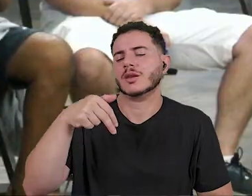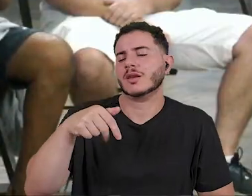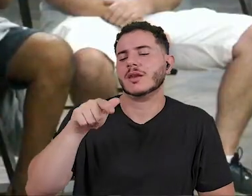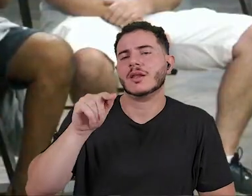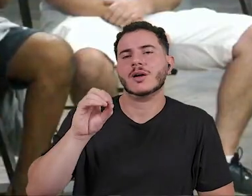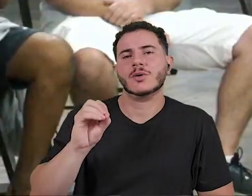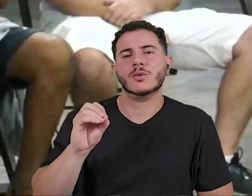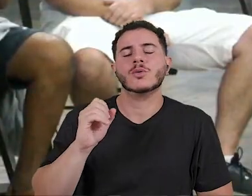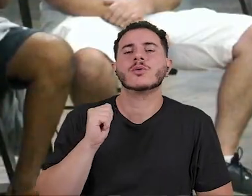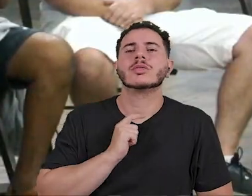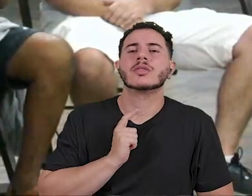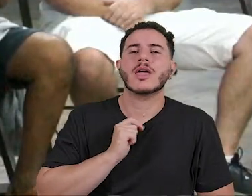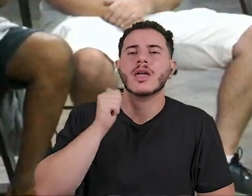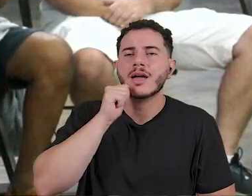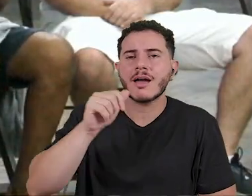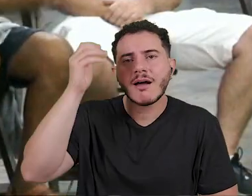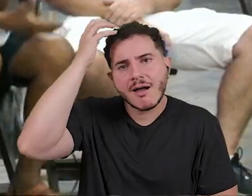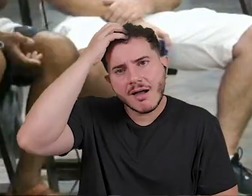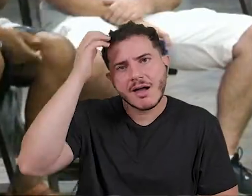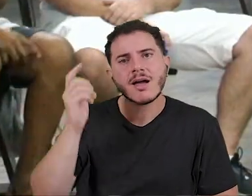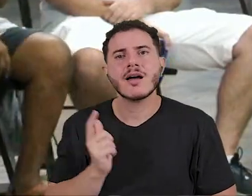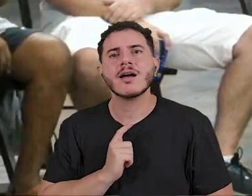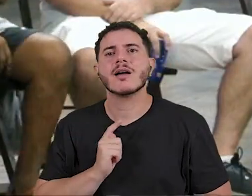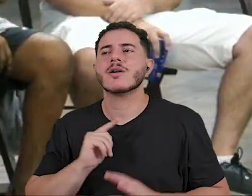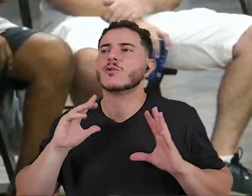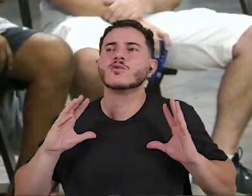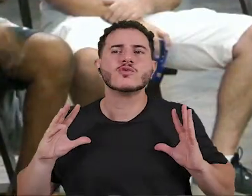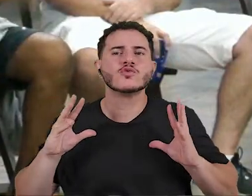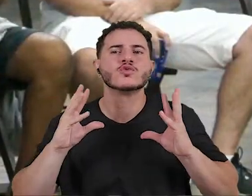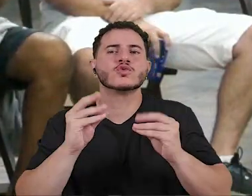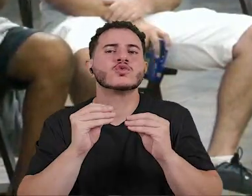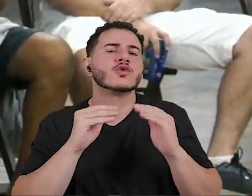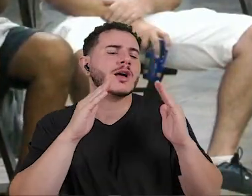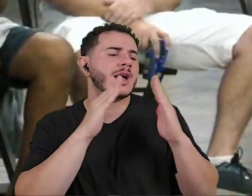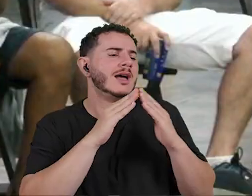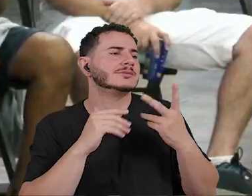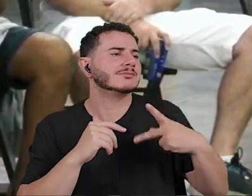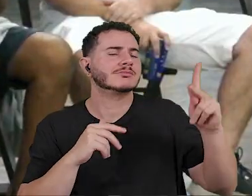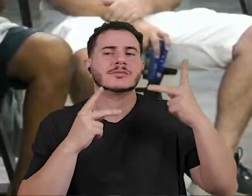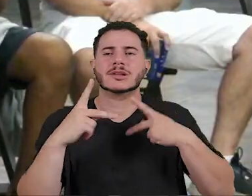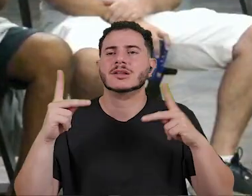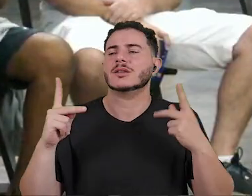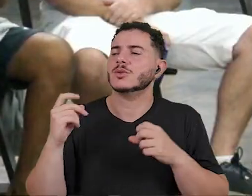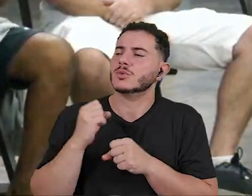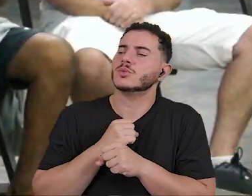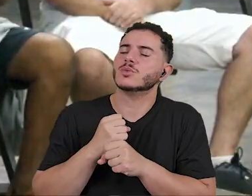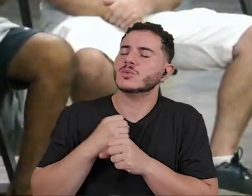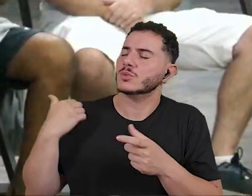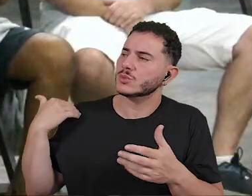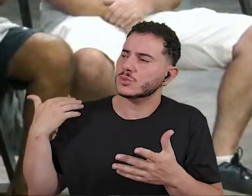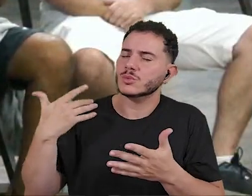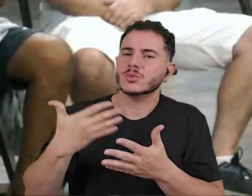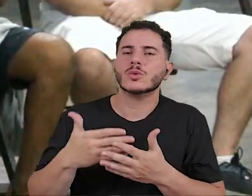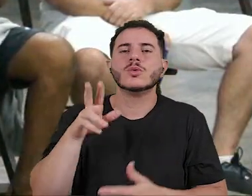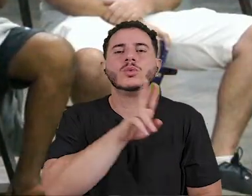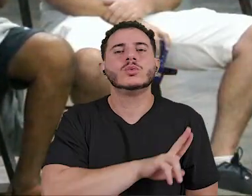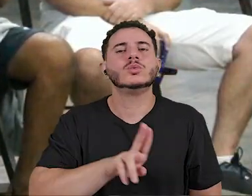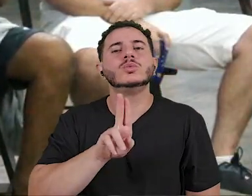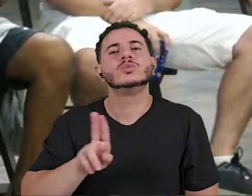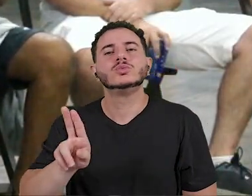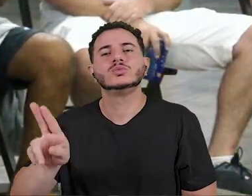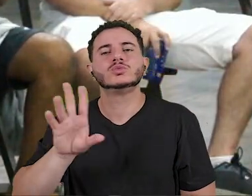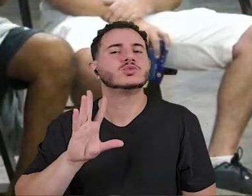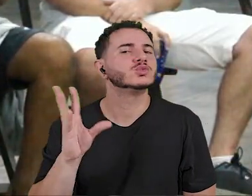a casa dela, usando dentro da nação dela. Mas todos os maracatu é Nagô. Toda a nação tem sua raiz